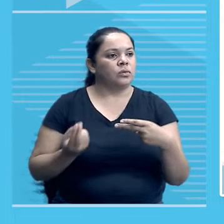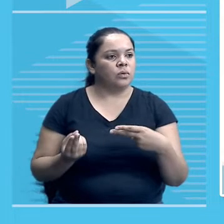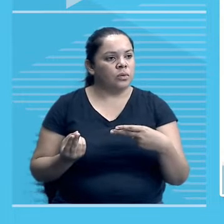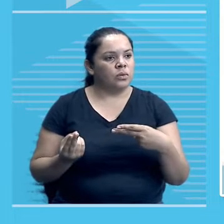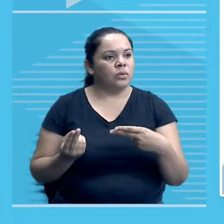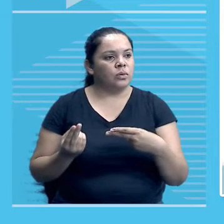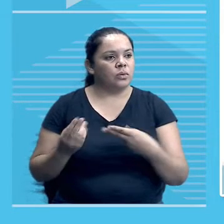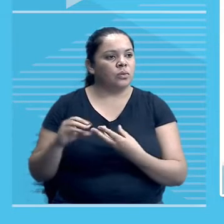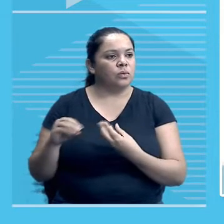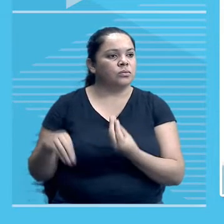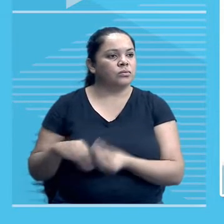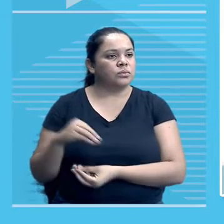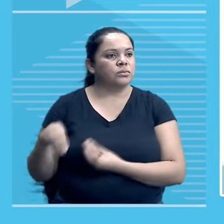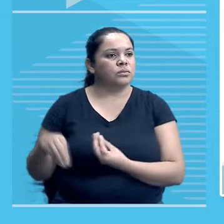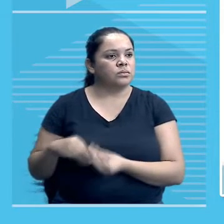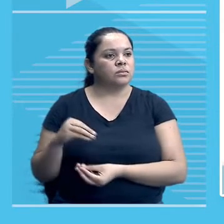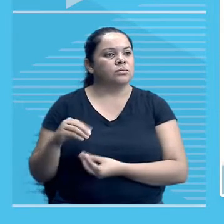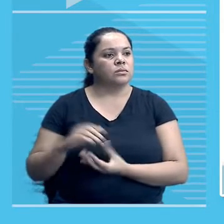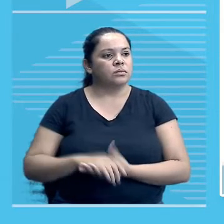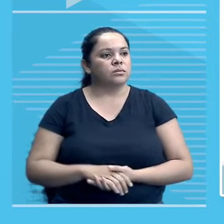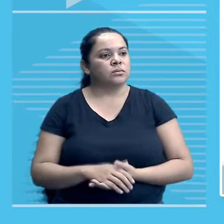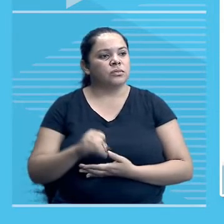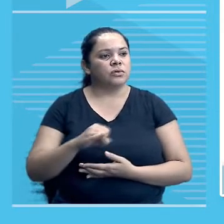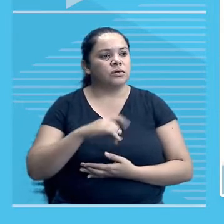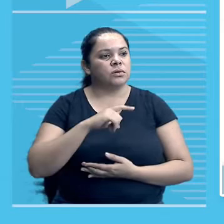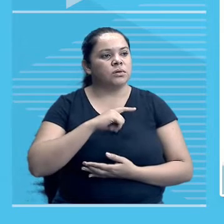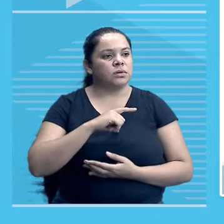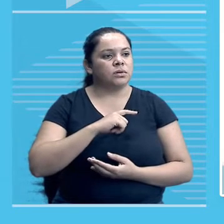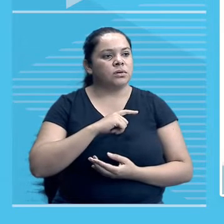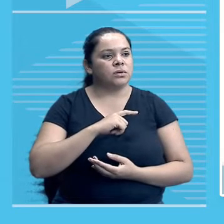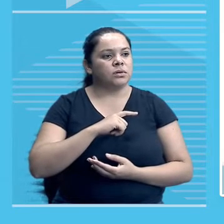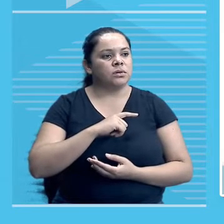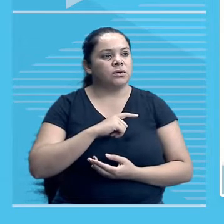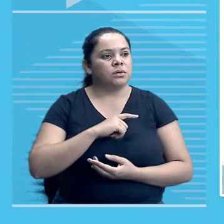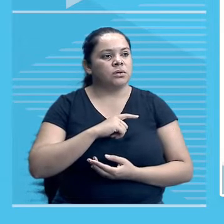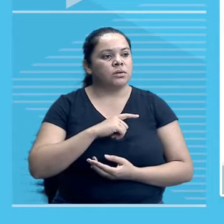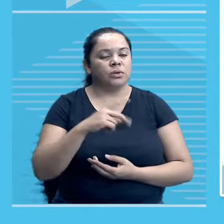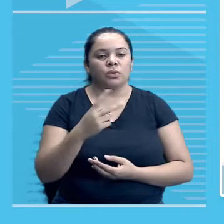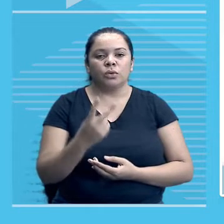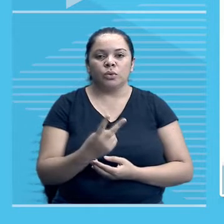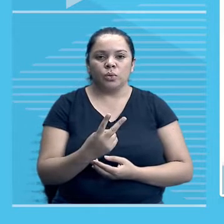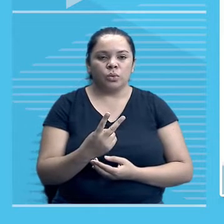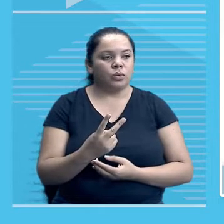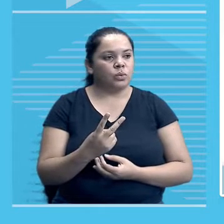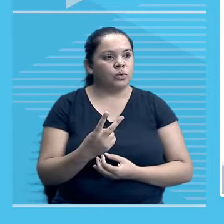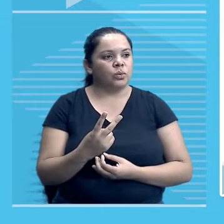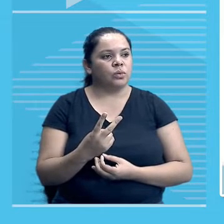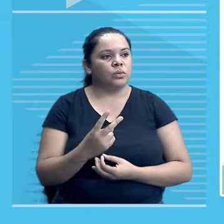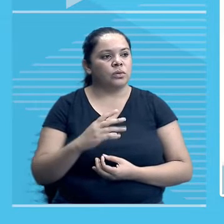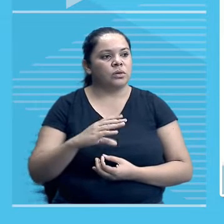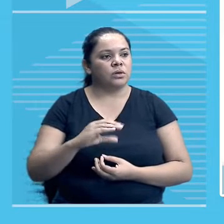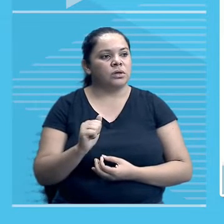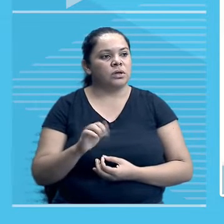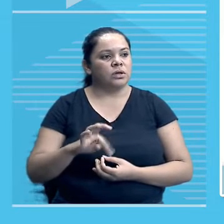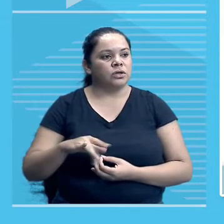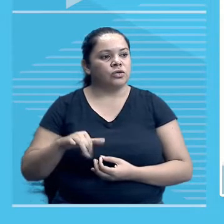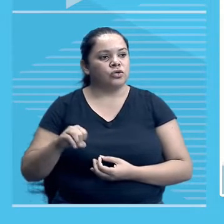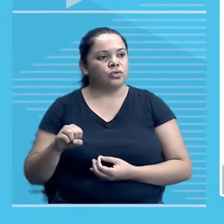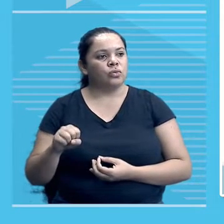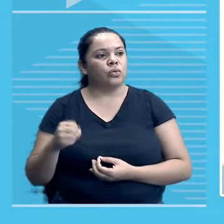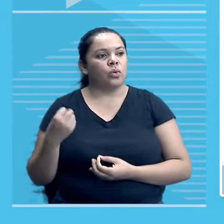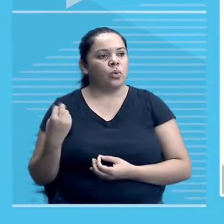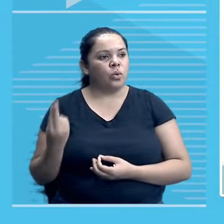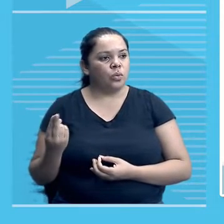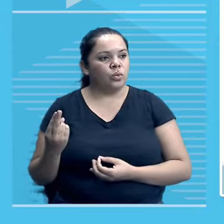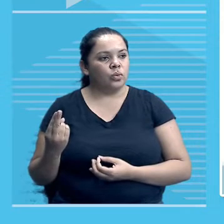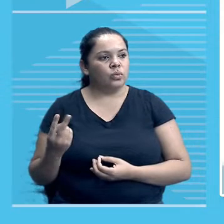ó. Tá? Se ele tiver dois cátions ou dois ânions, ele é um sal duplo. O normal é ter só um